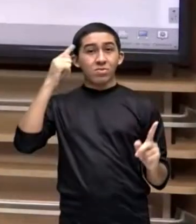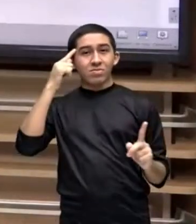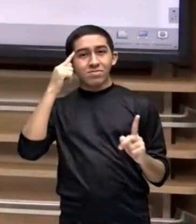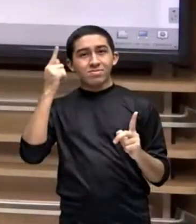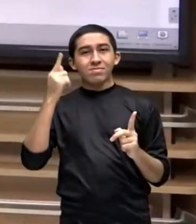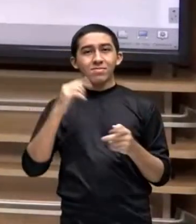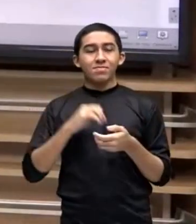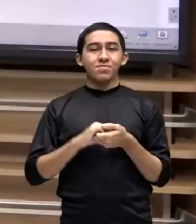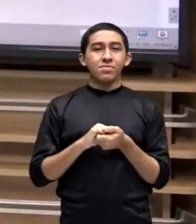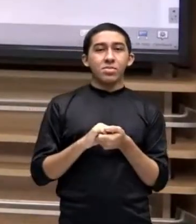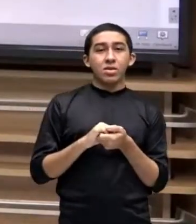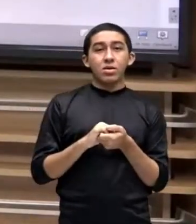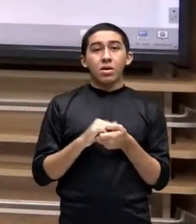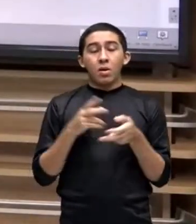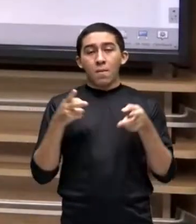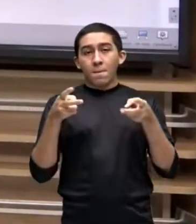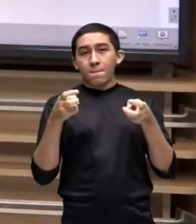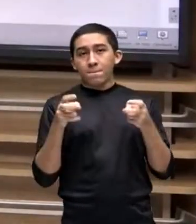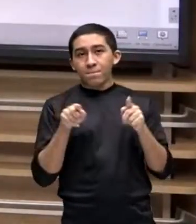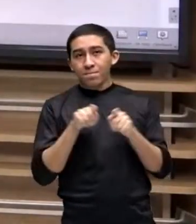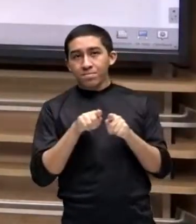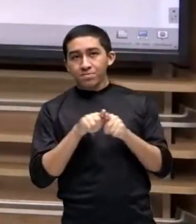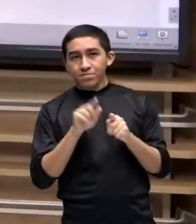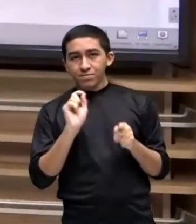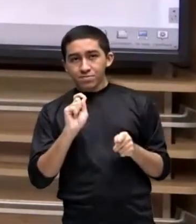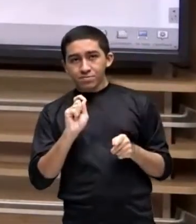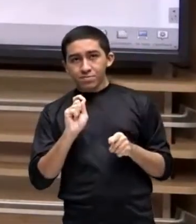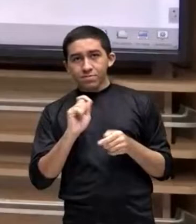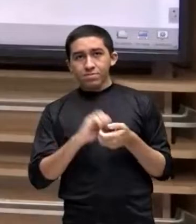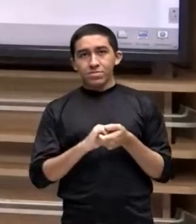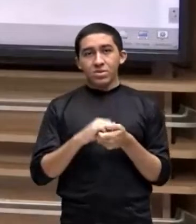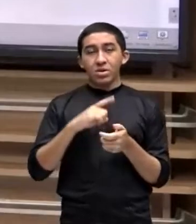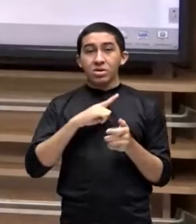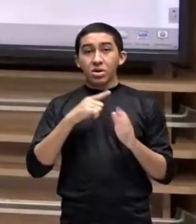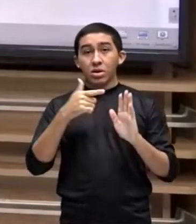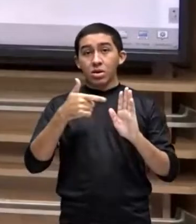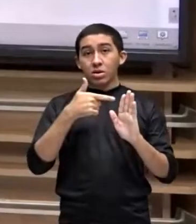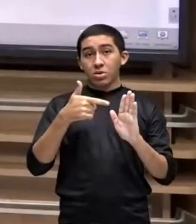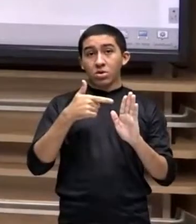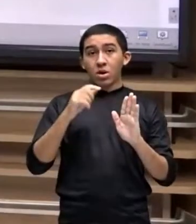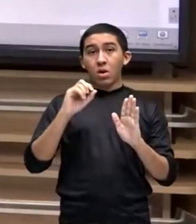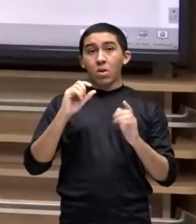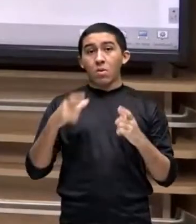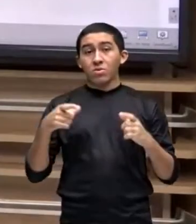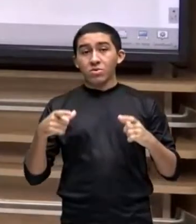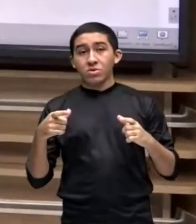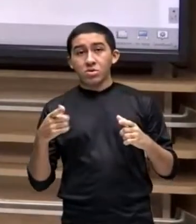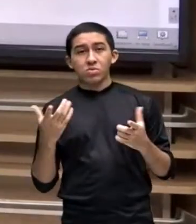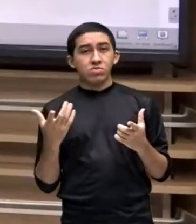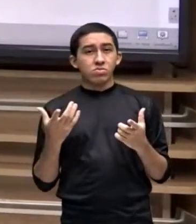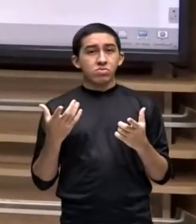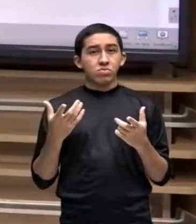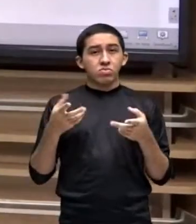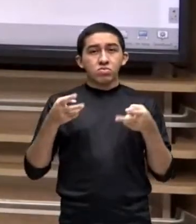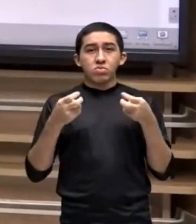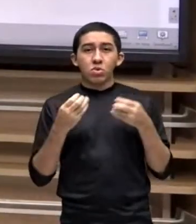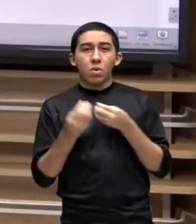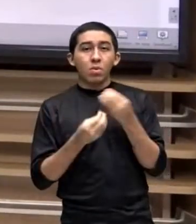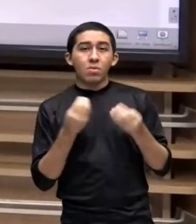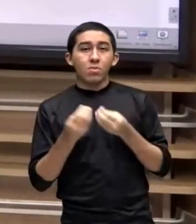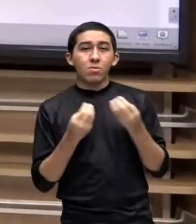E a gente consegue notar quando há presença de ironias. De que maneira? Ora, há